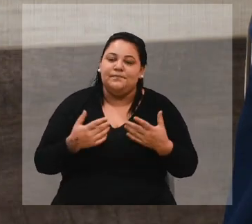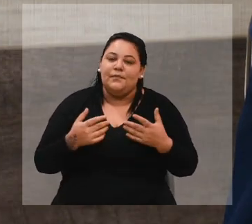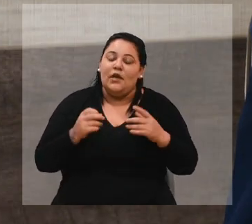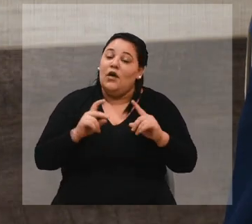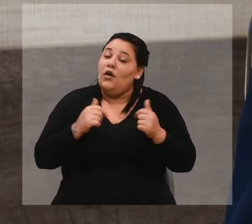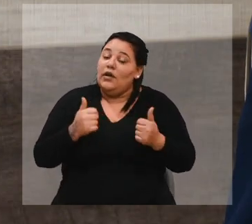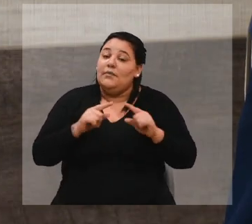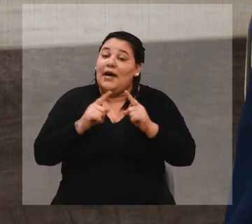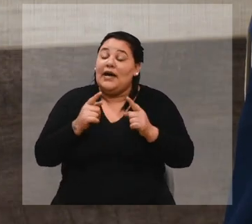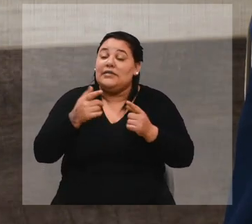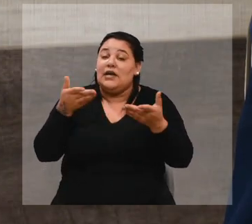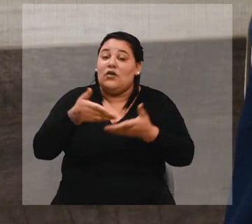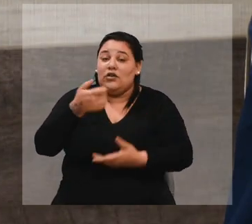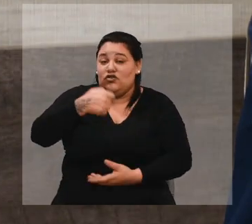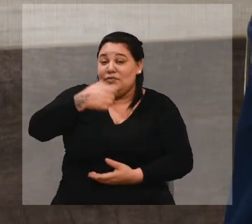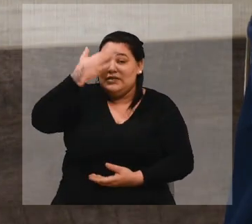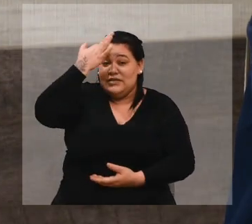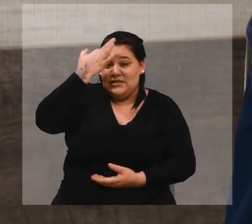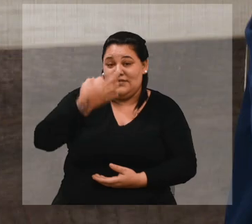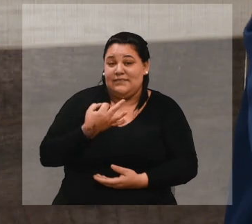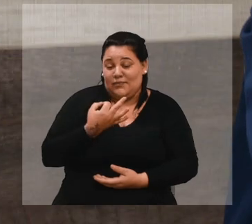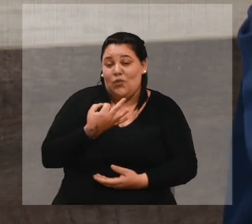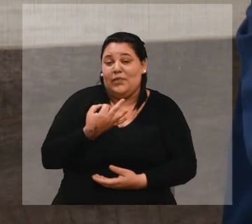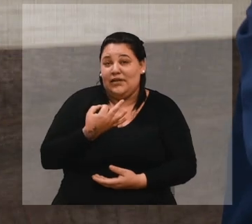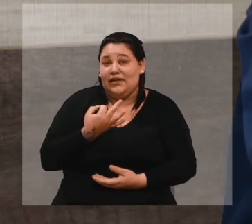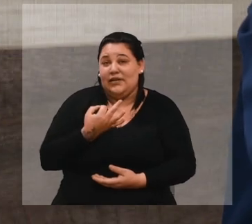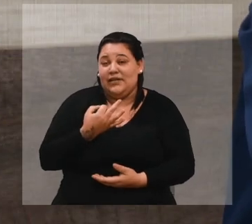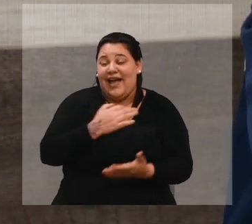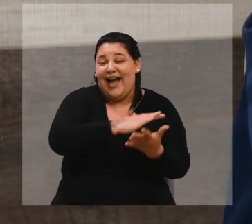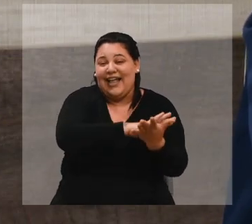contexto, que essa tragédia mudou o